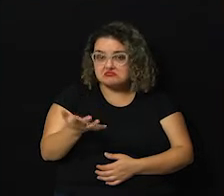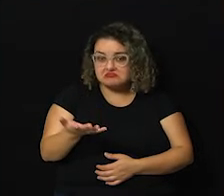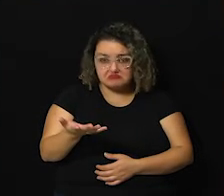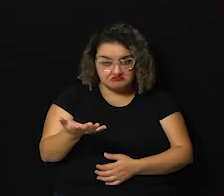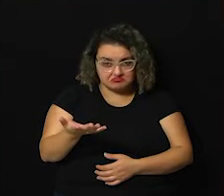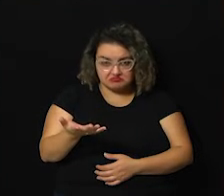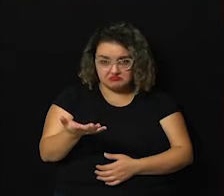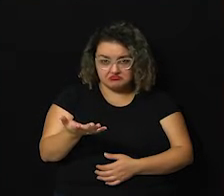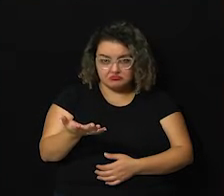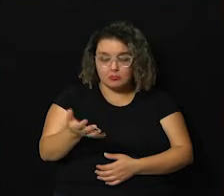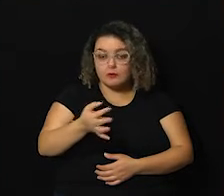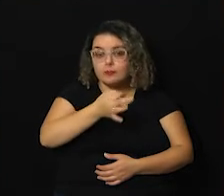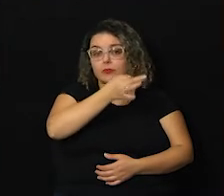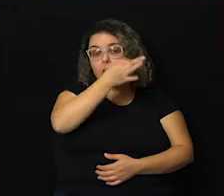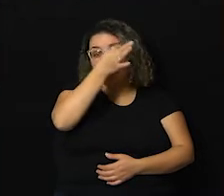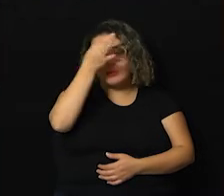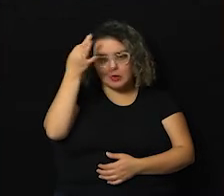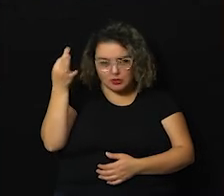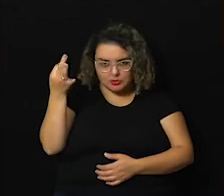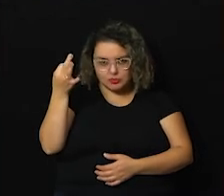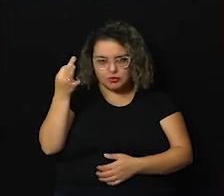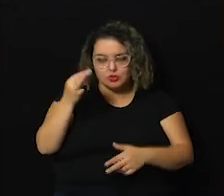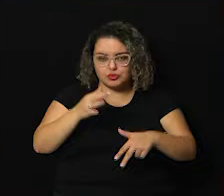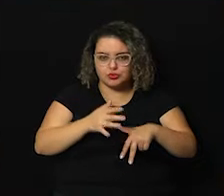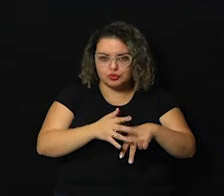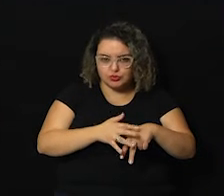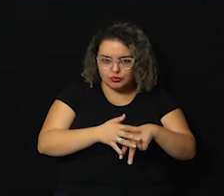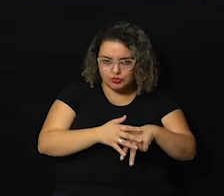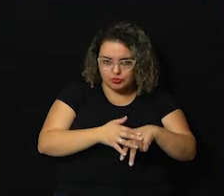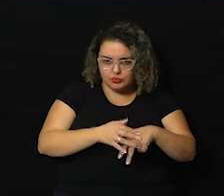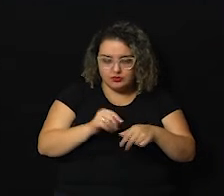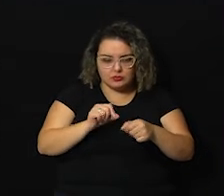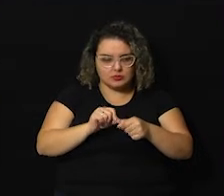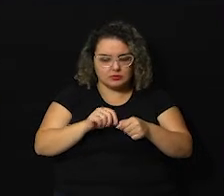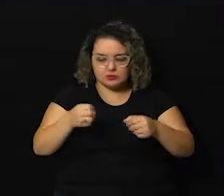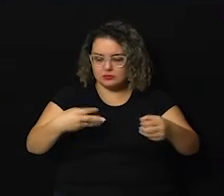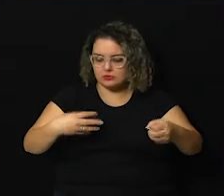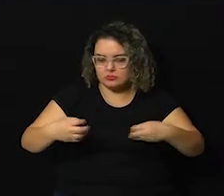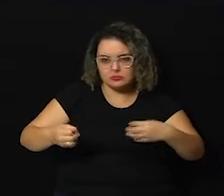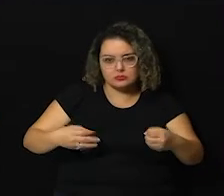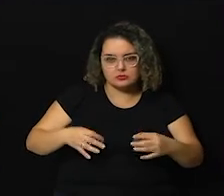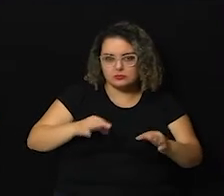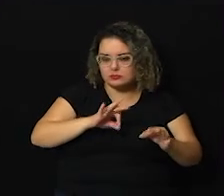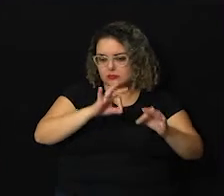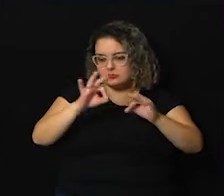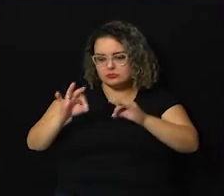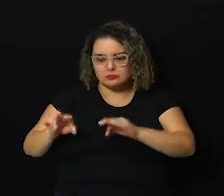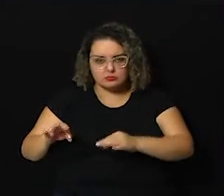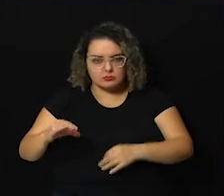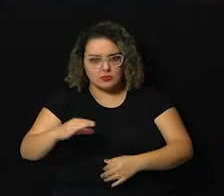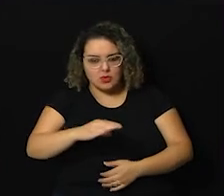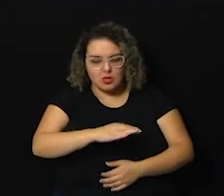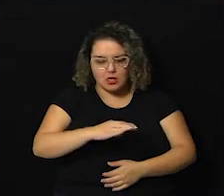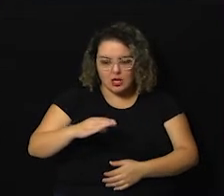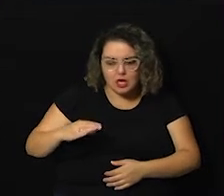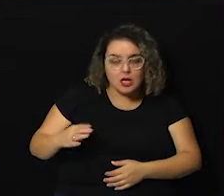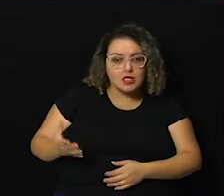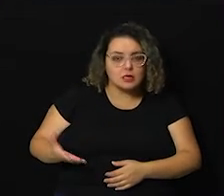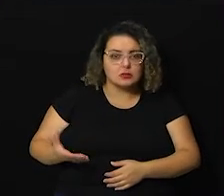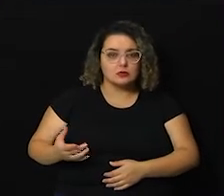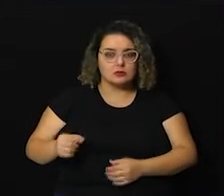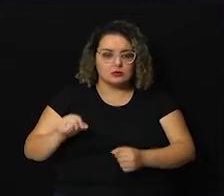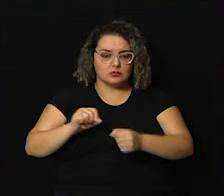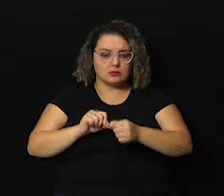é uma sorte do paciente, ou que foi fazer algum exame, ou que está fazendo algum acompanhamento clínico, ou que faz